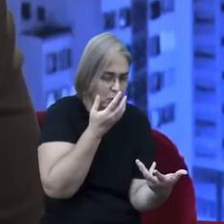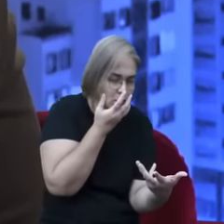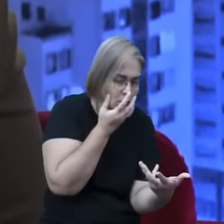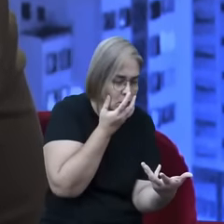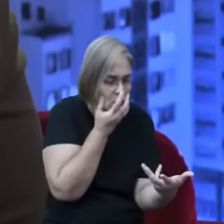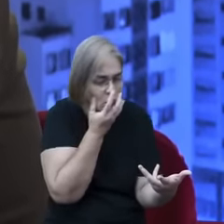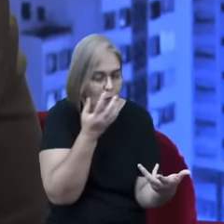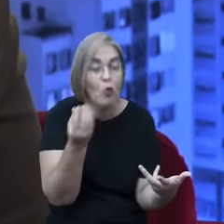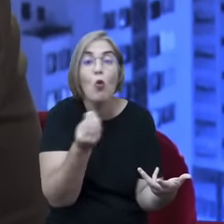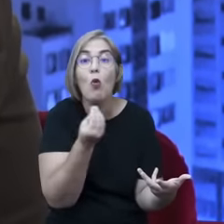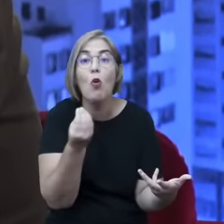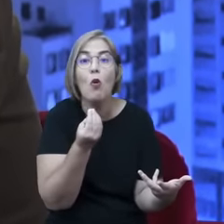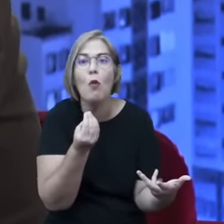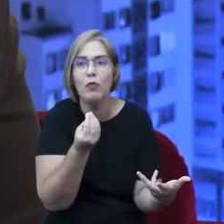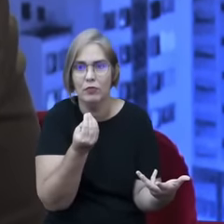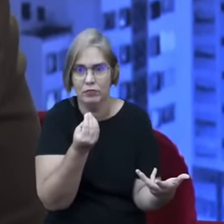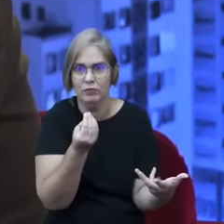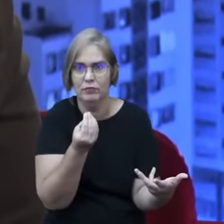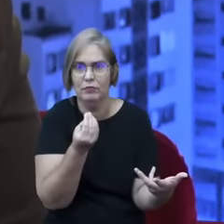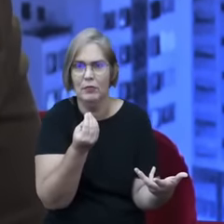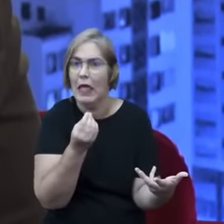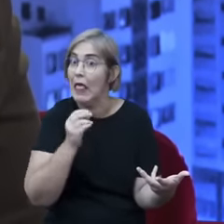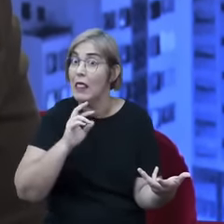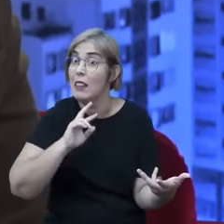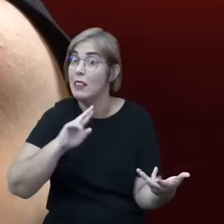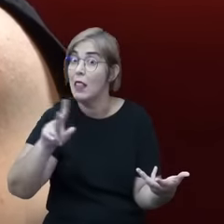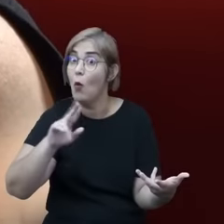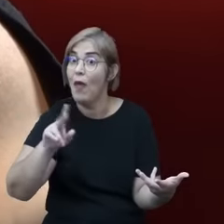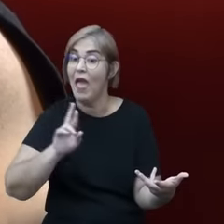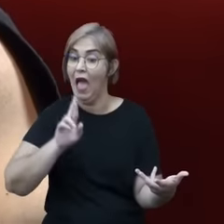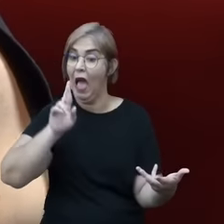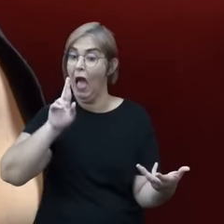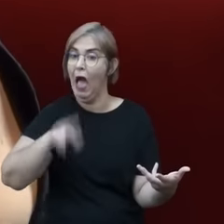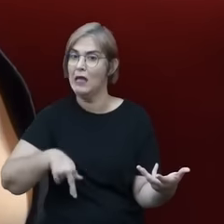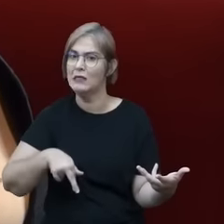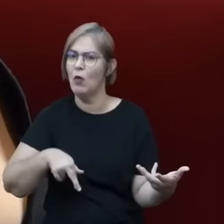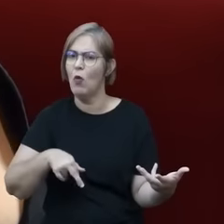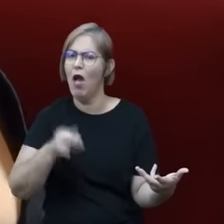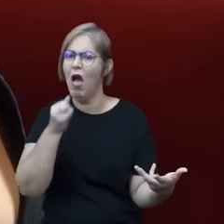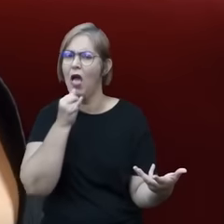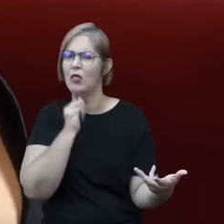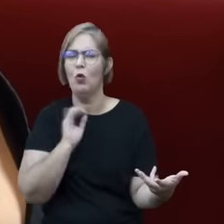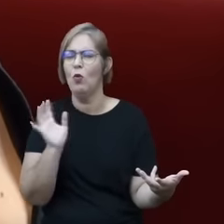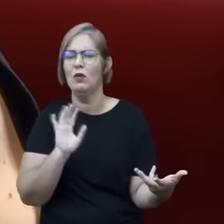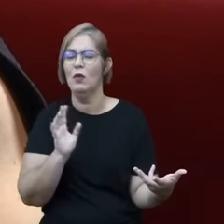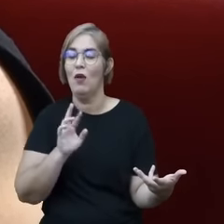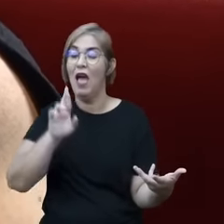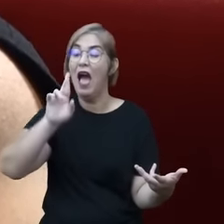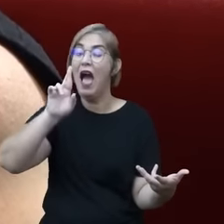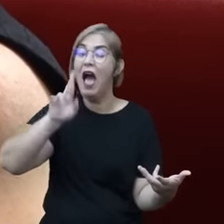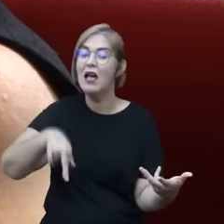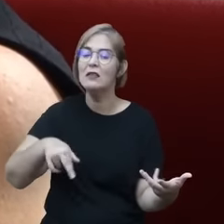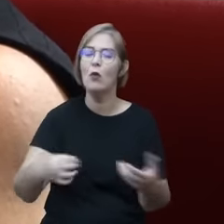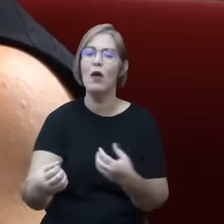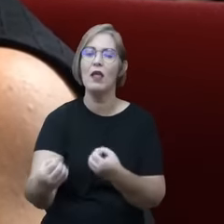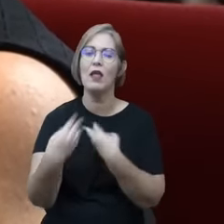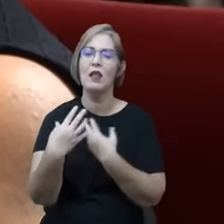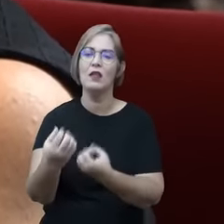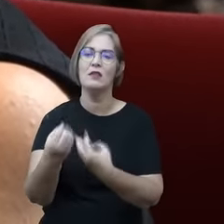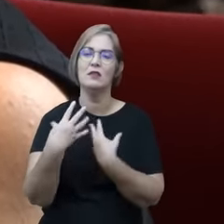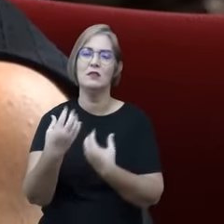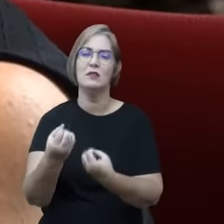que o Cam com isso esteja abandonando a razão. Ao contrário, é a razão que nos ensina os nossos limites.